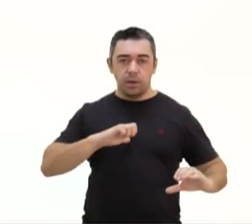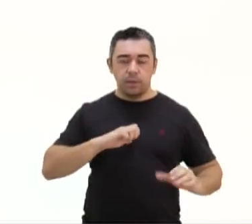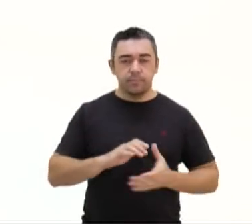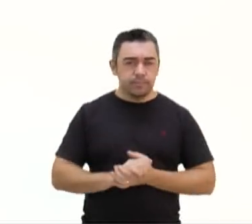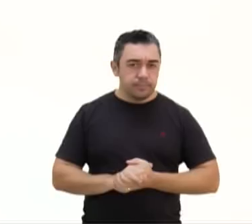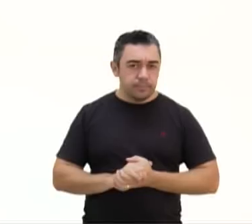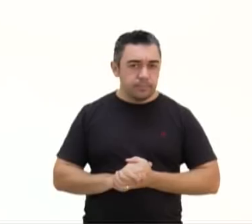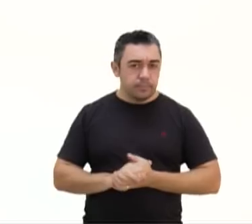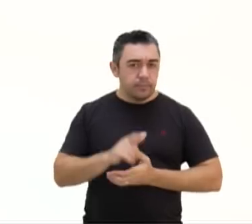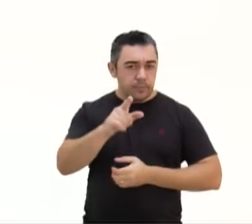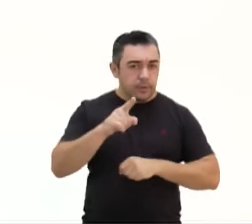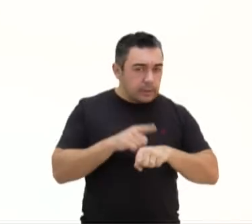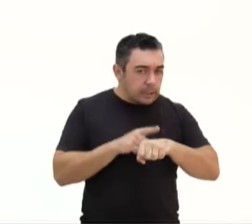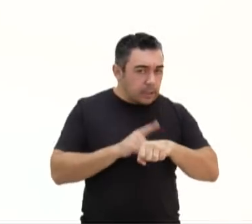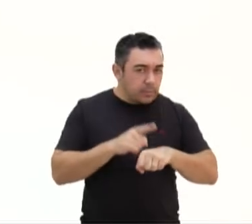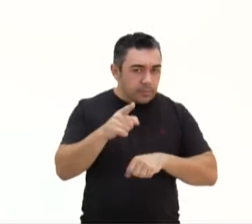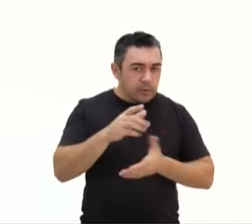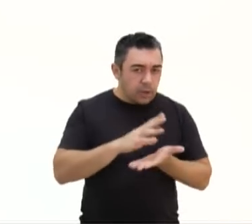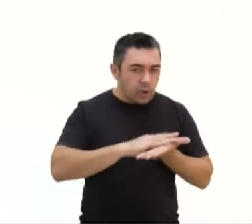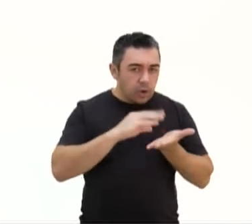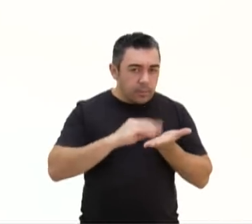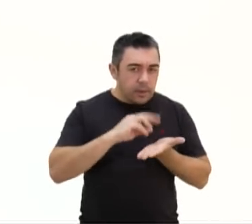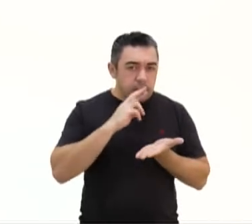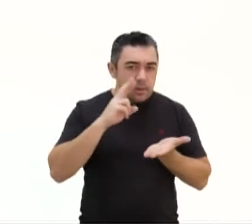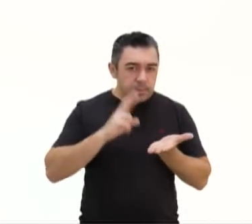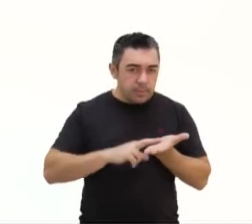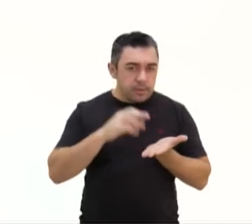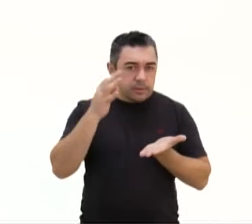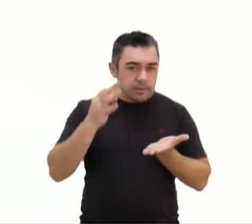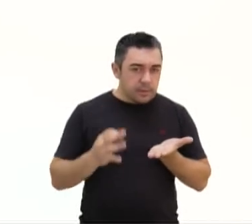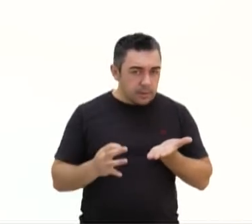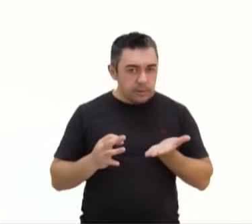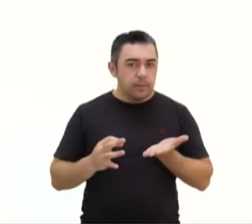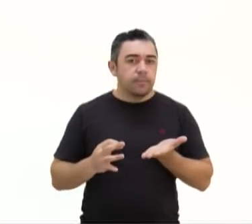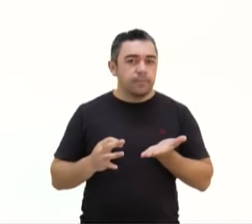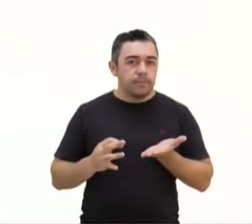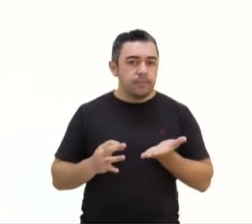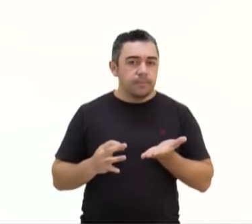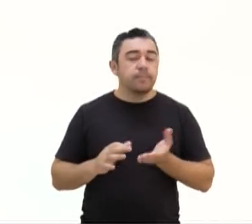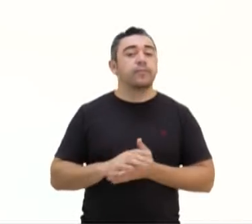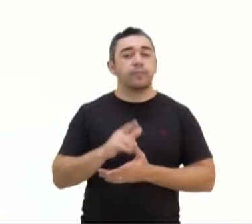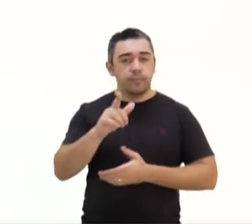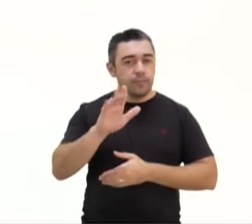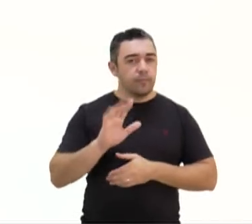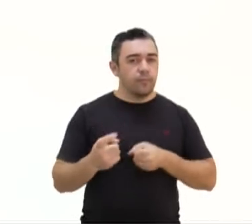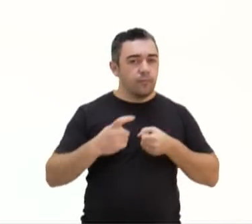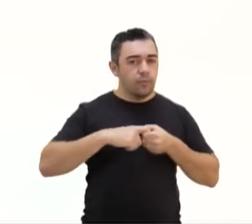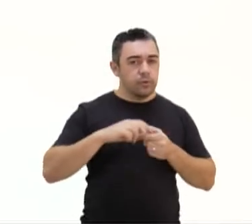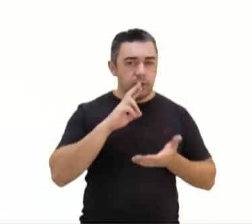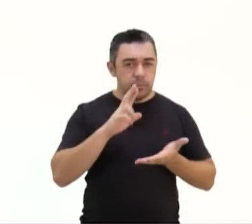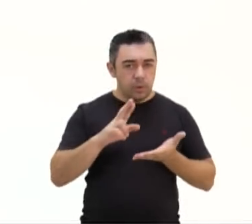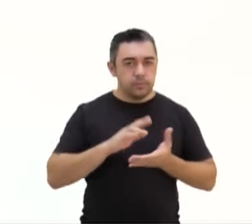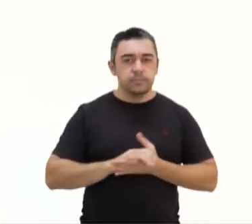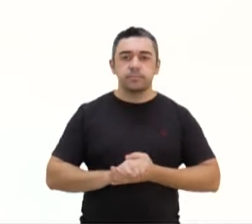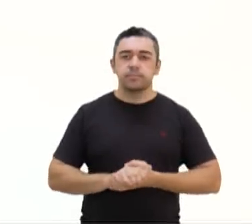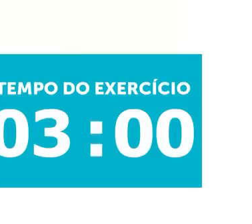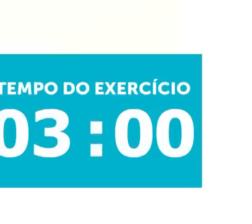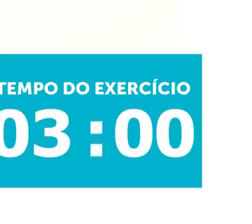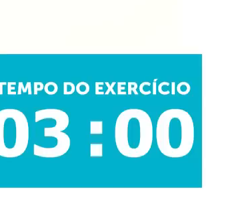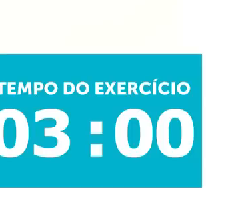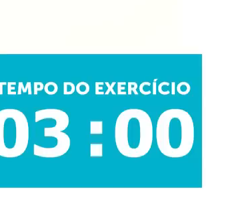Mais uma vez, vocês têm um tempo aí para copiar e escolher a alternativa correta. E já voltamos com a resposta.